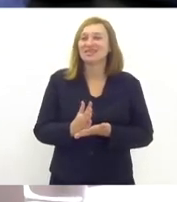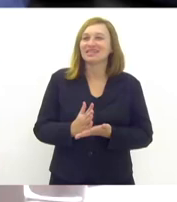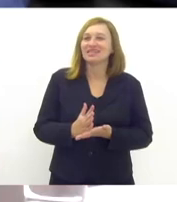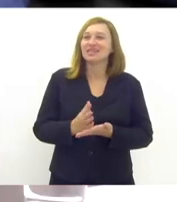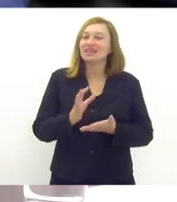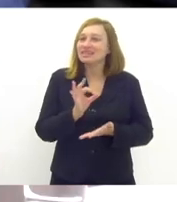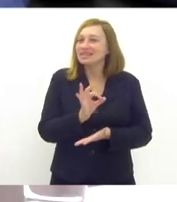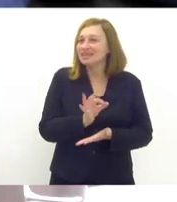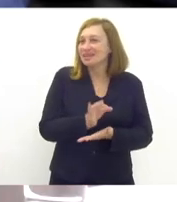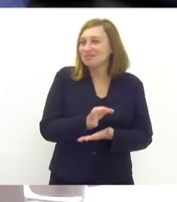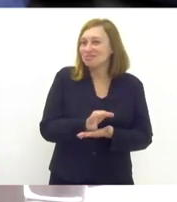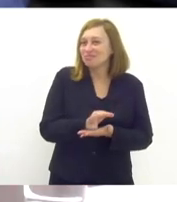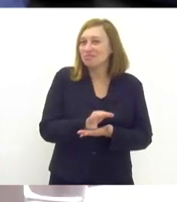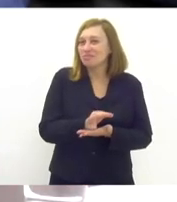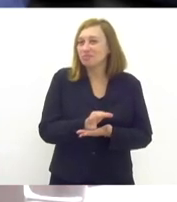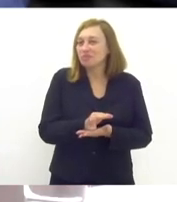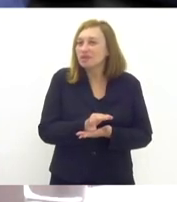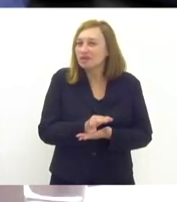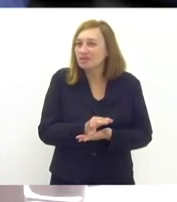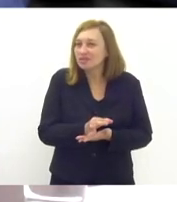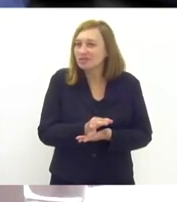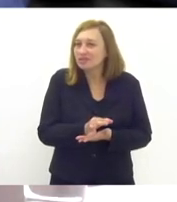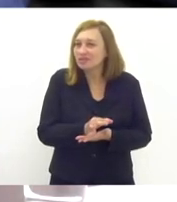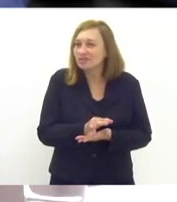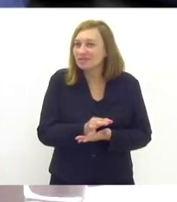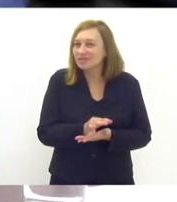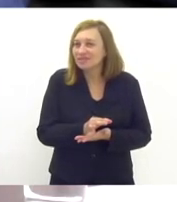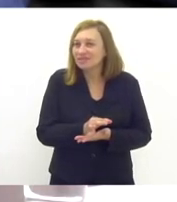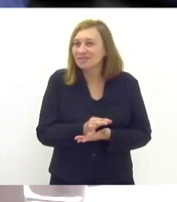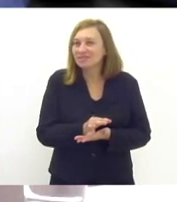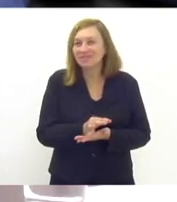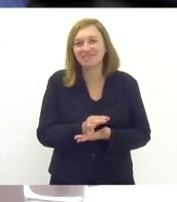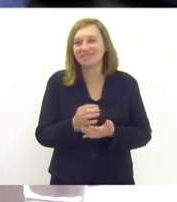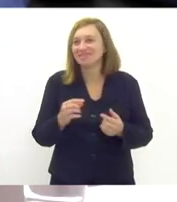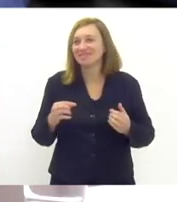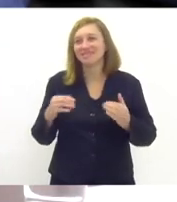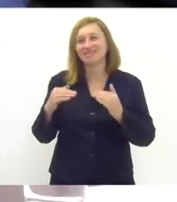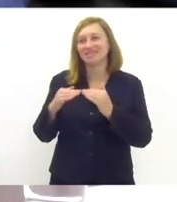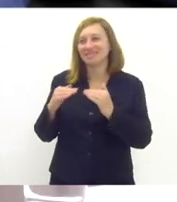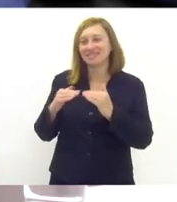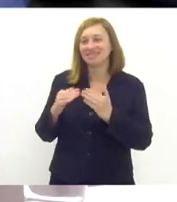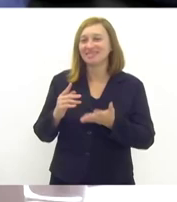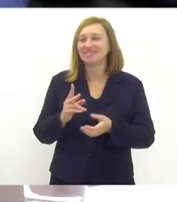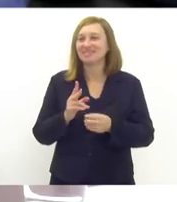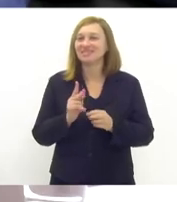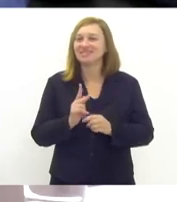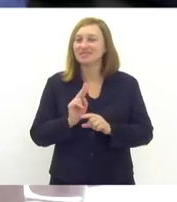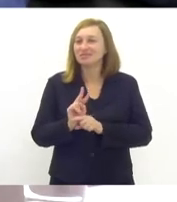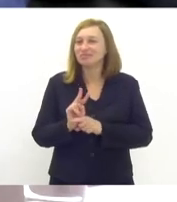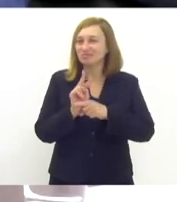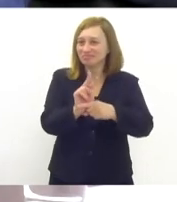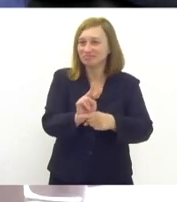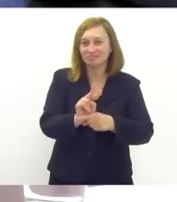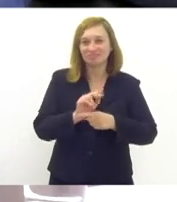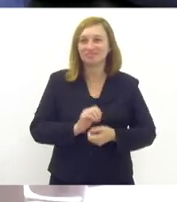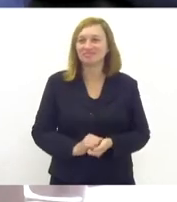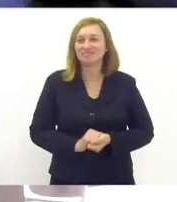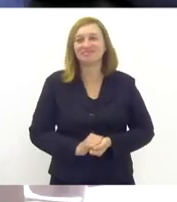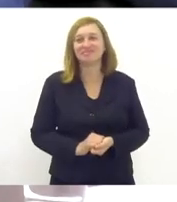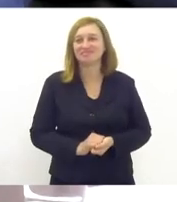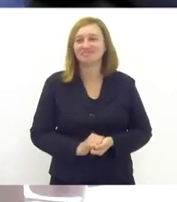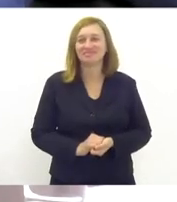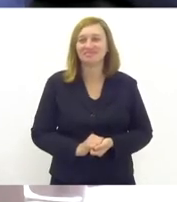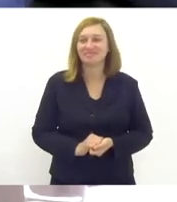automaticamente me propuseram um acordo, praticamente me forçaram, na verdade, a procuradoria me procurou para fazer um acordo